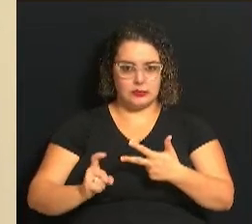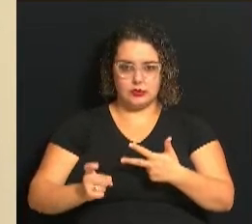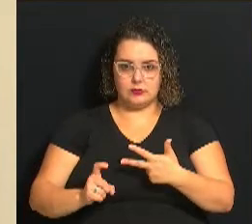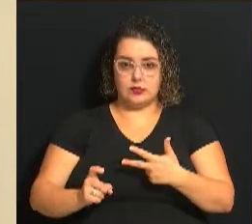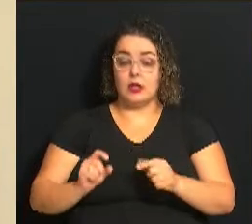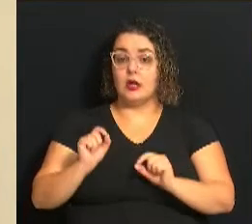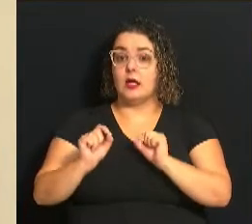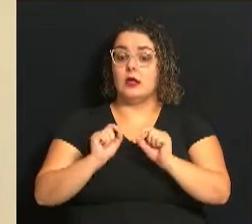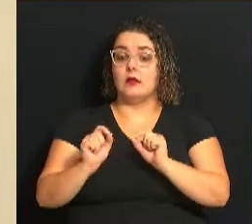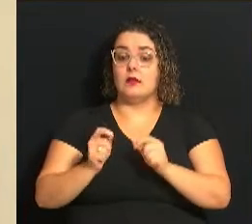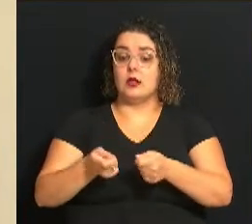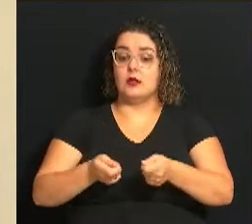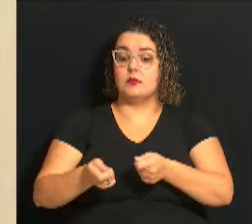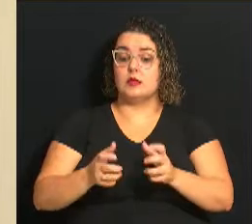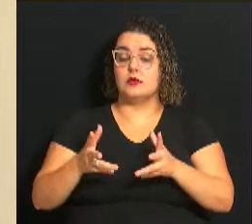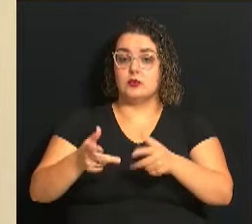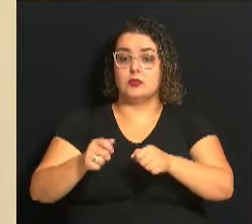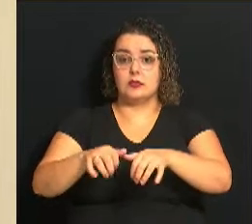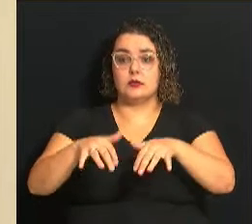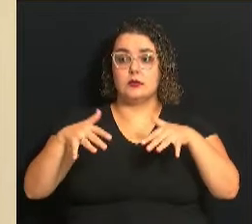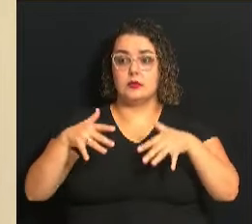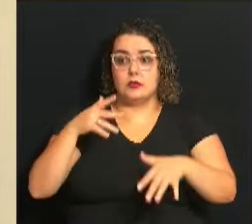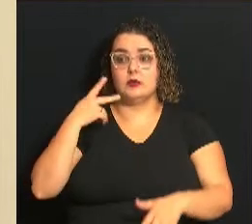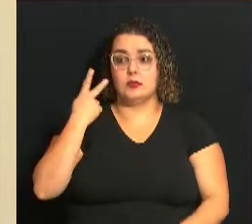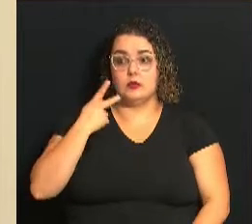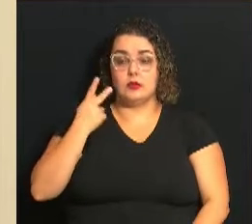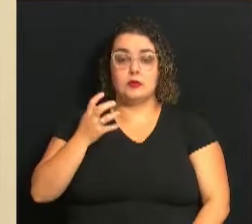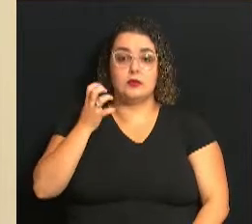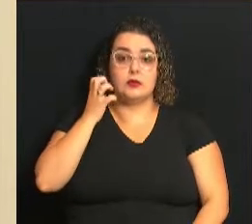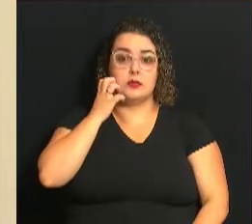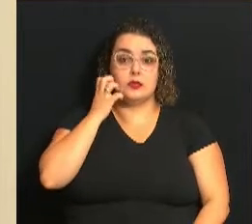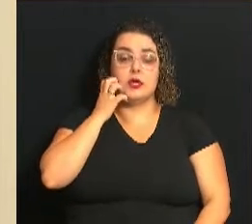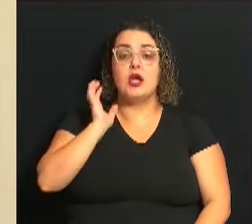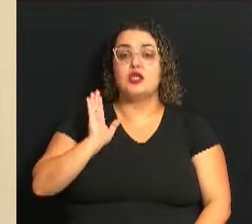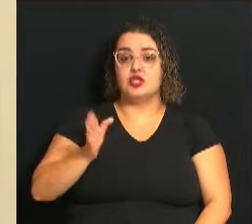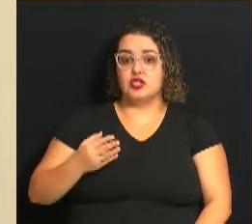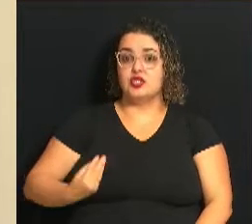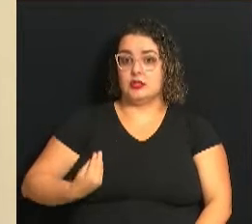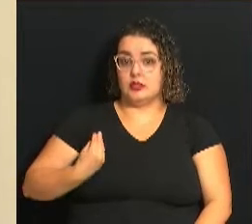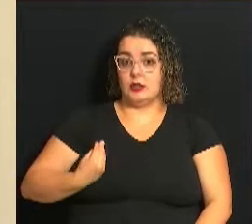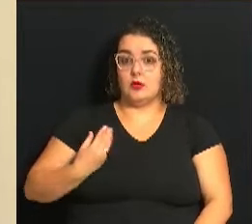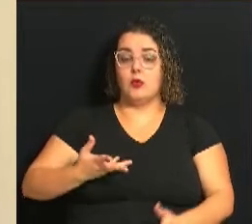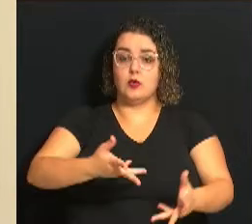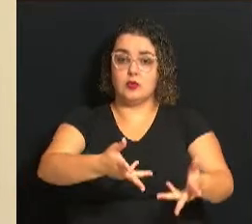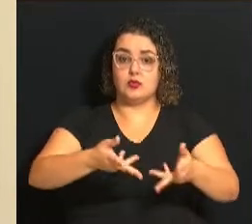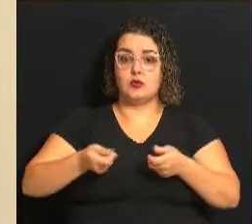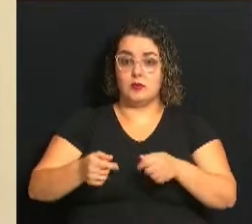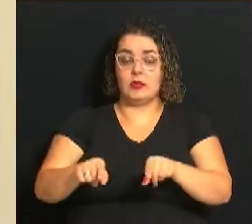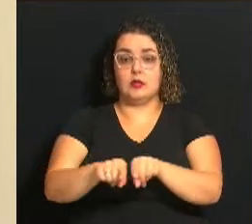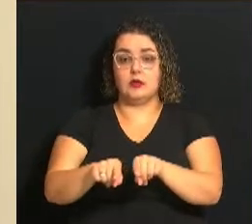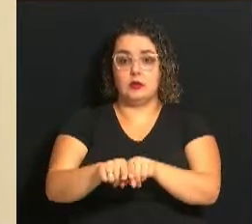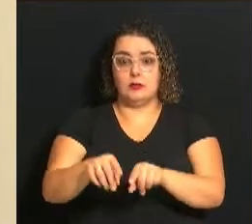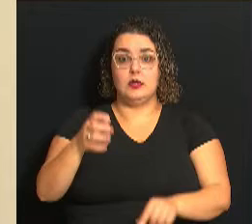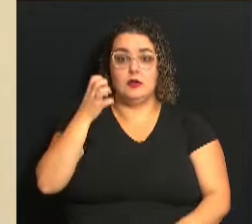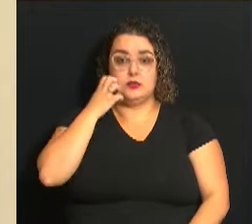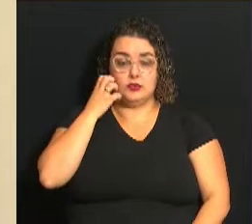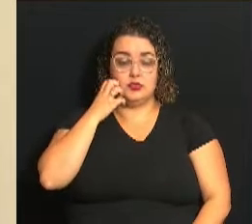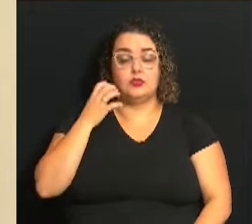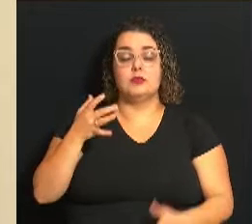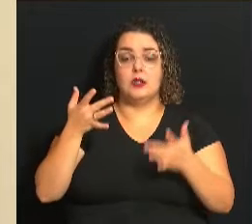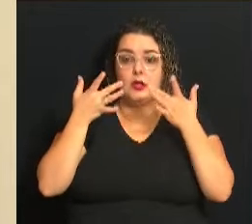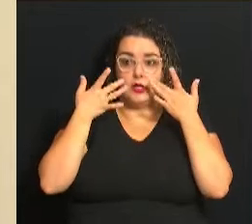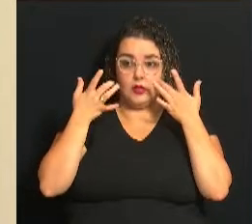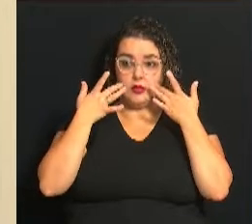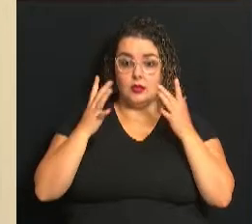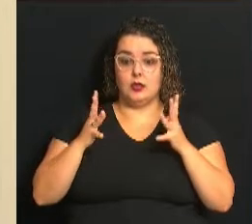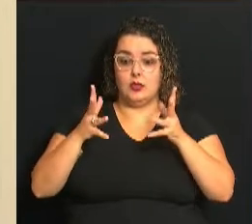as audiências públicas é o vereador Igor Diego. Ele já está aqui, os convidados também já estão aqui no teatro. E toda essa